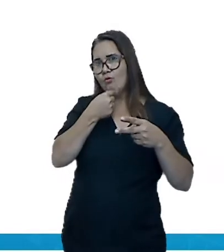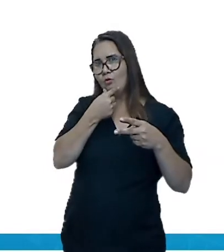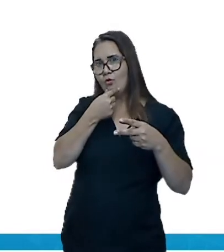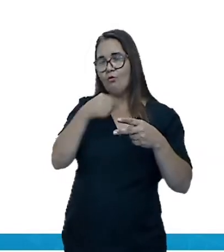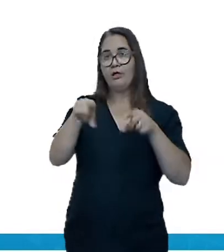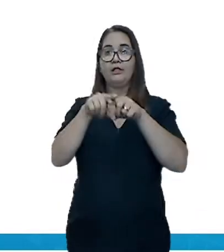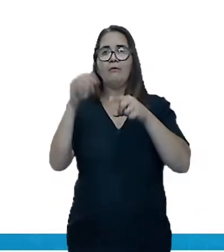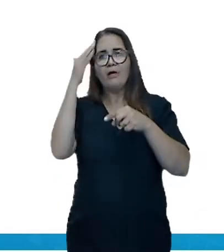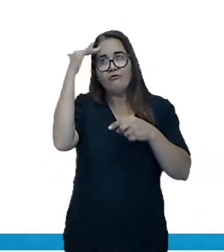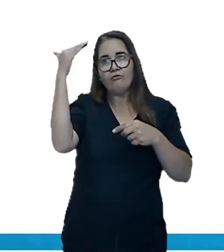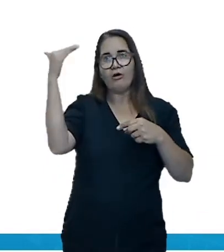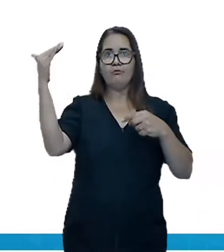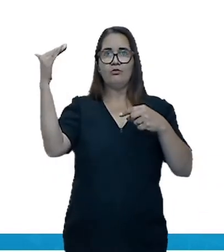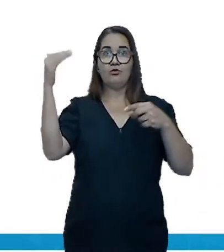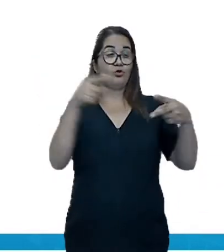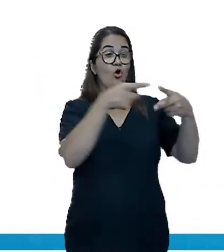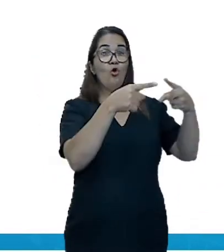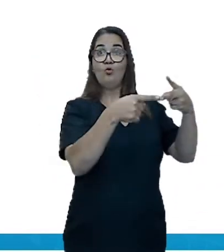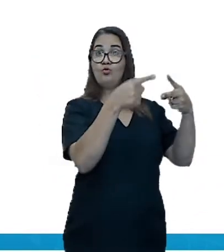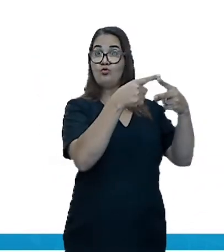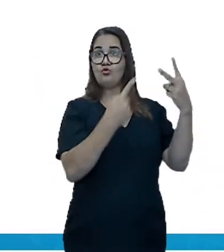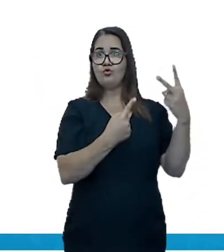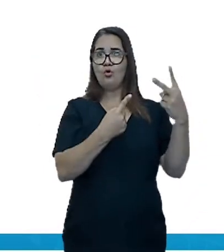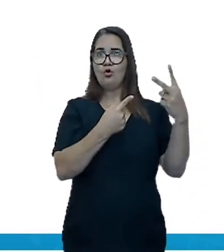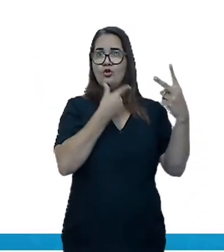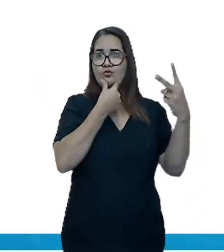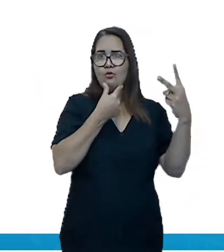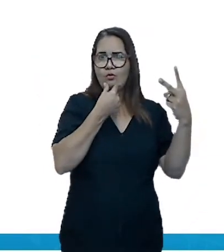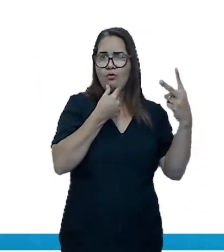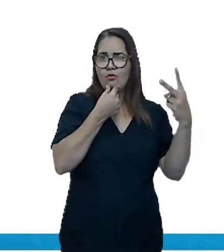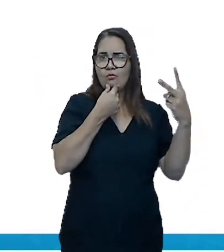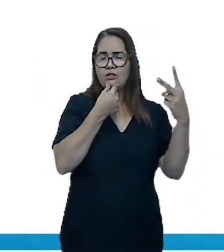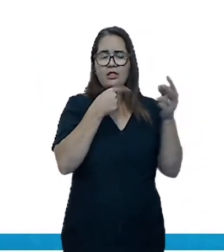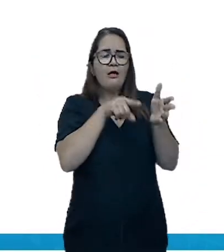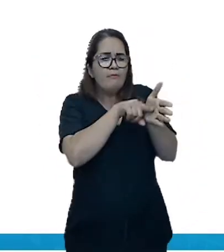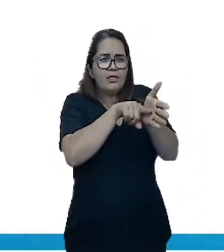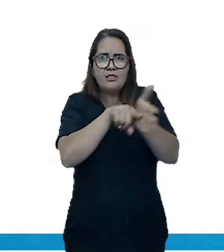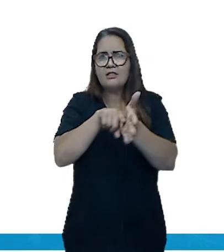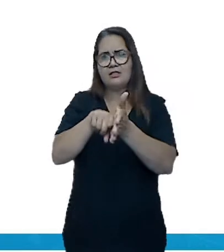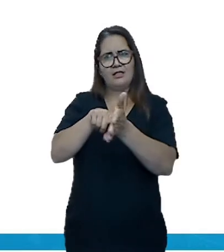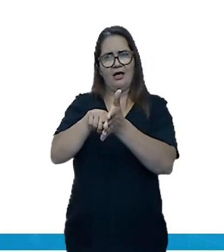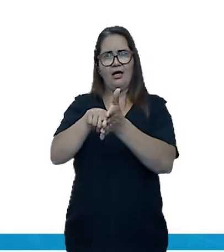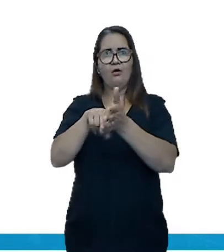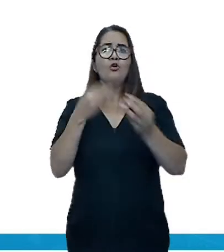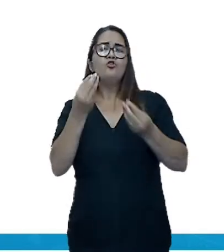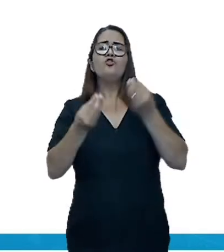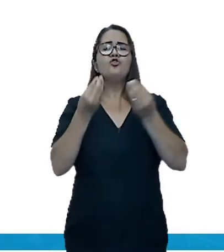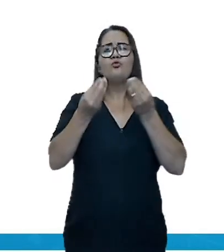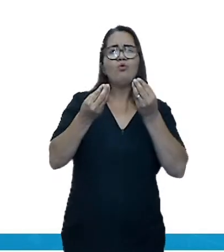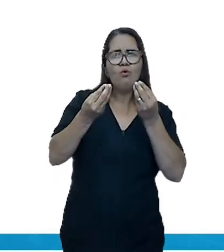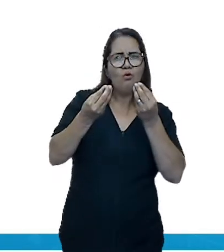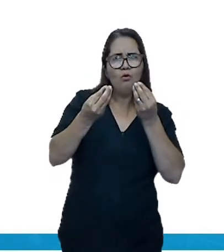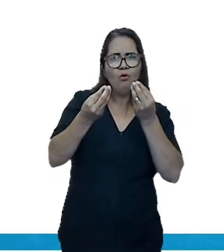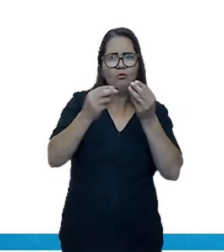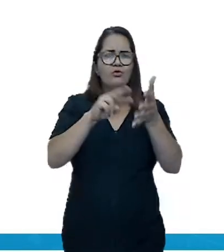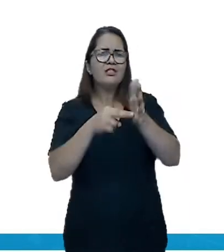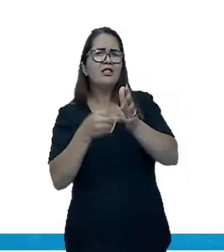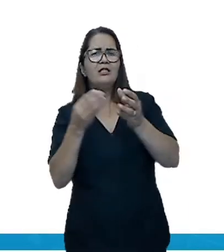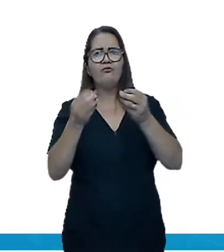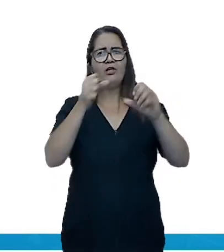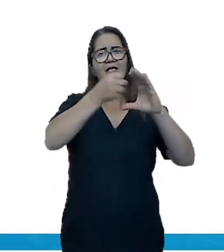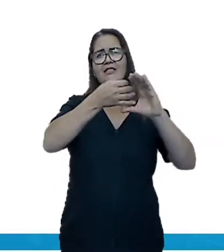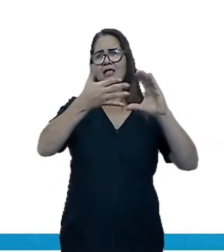anaeróbicos, amebas, e vem se ramificando, né, com plantas, animais, a